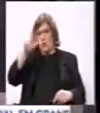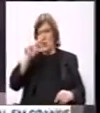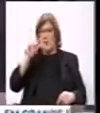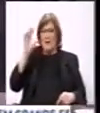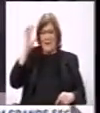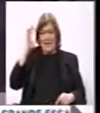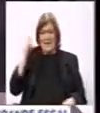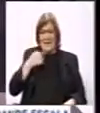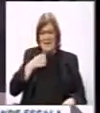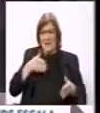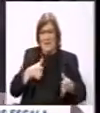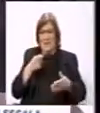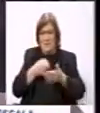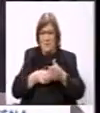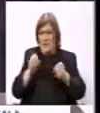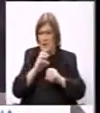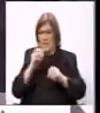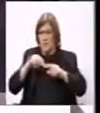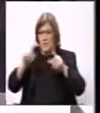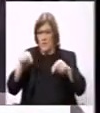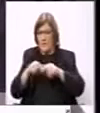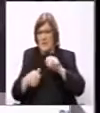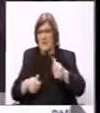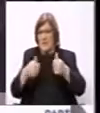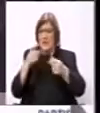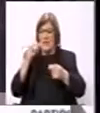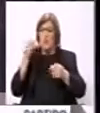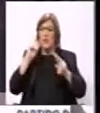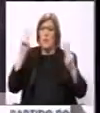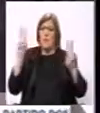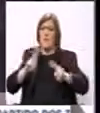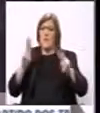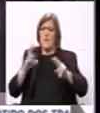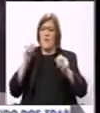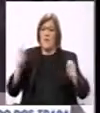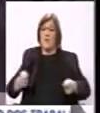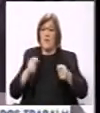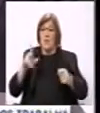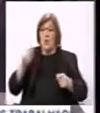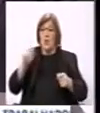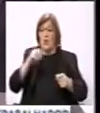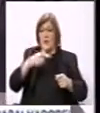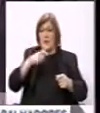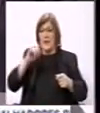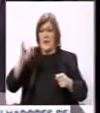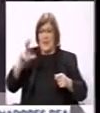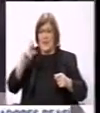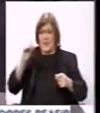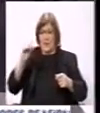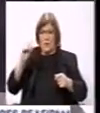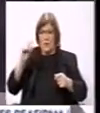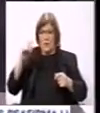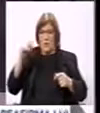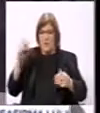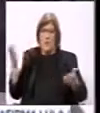são entrada gratuita em vários espaços da cidade portanto há muito proveitoso um é também o festival do roteiro porque fica aqui o convite pra